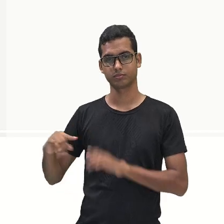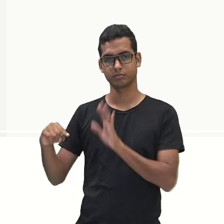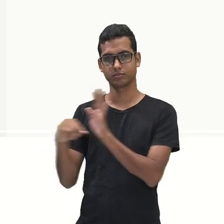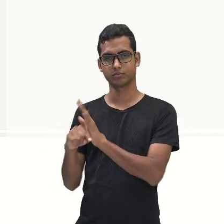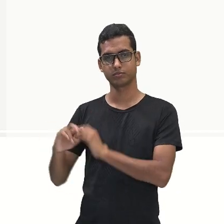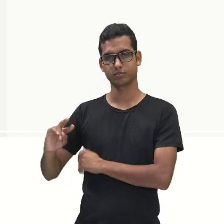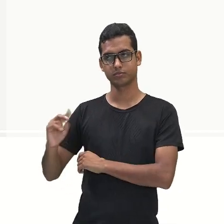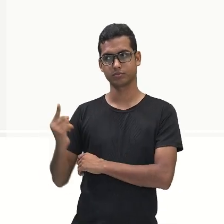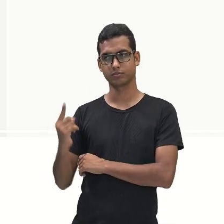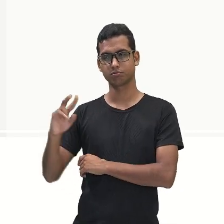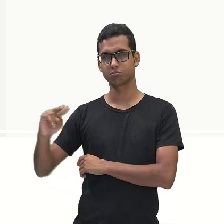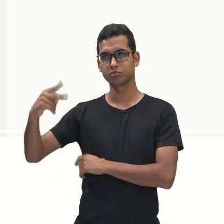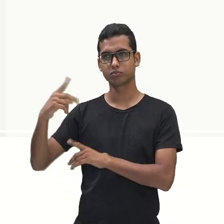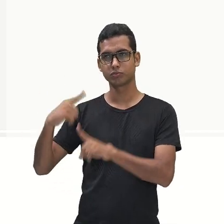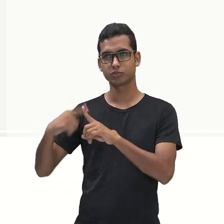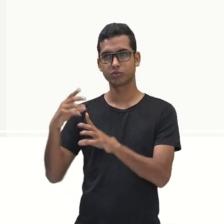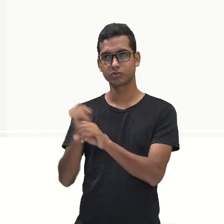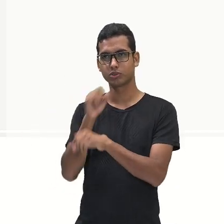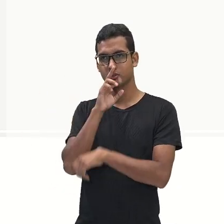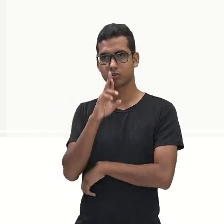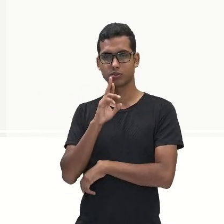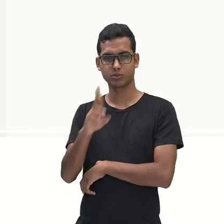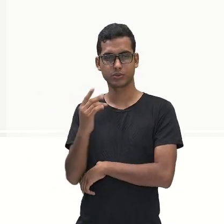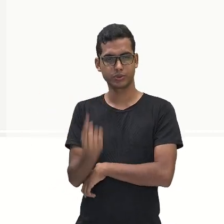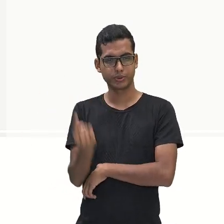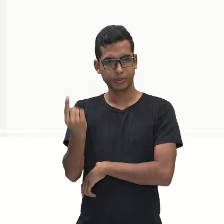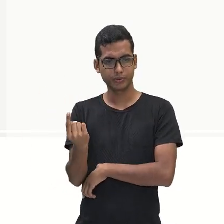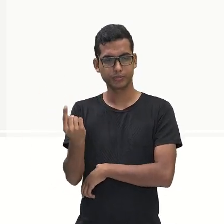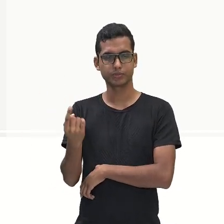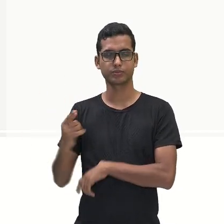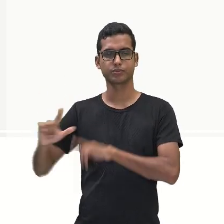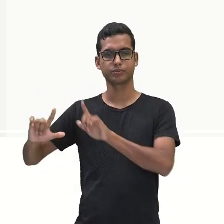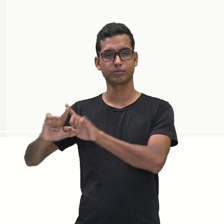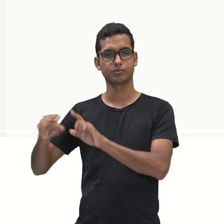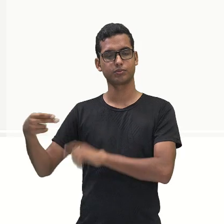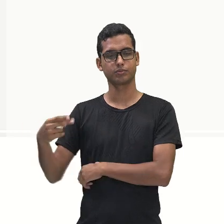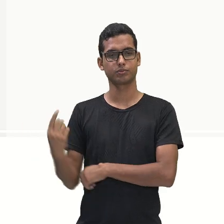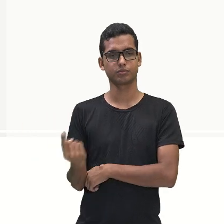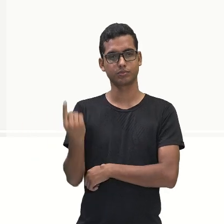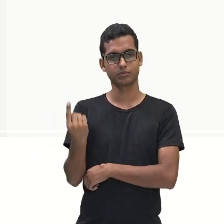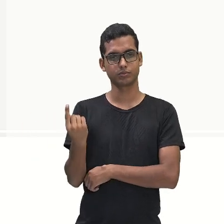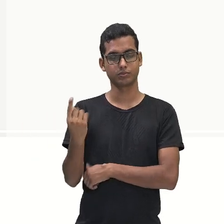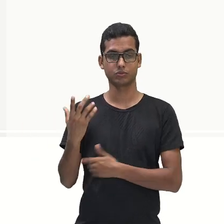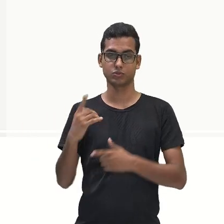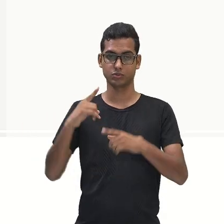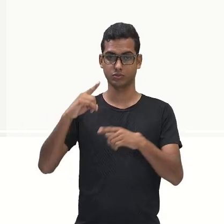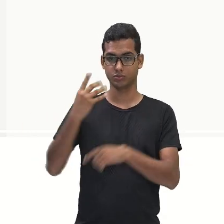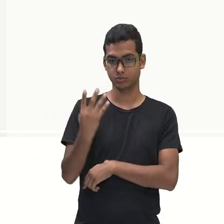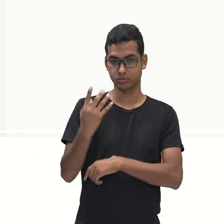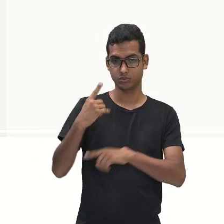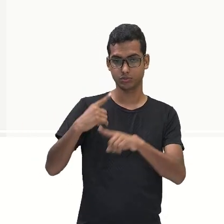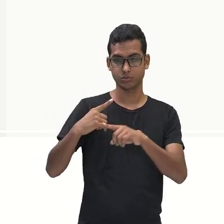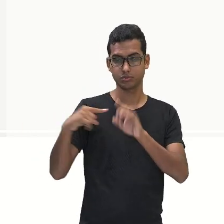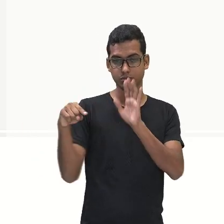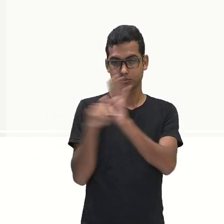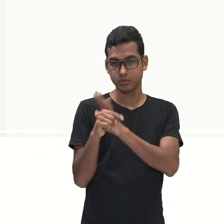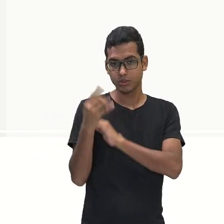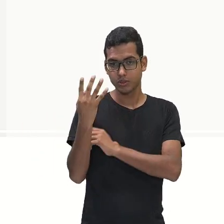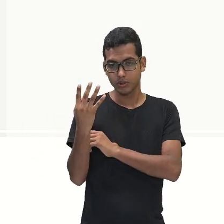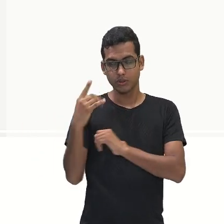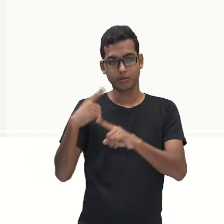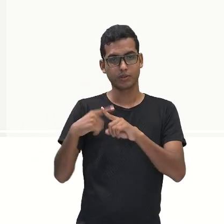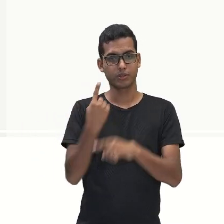menos 4 multiplicado com 1 vai dar menos 4, e menos 4 multiplicado com menos 30 vai dar